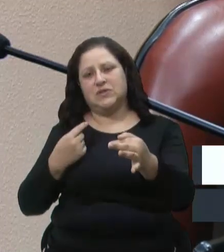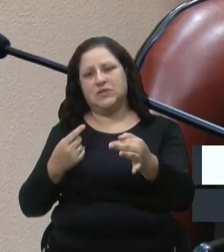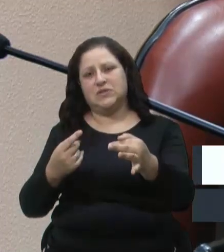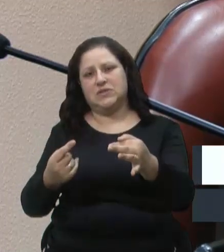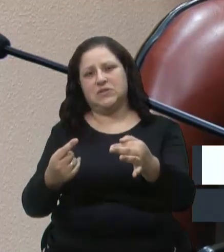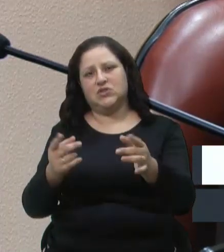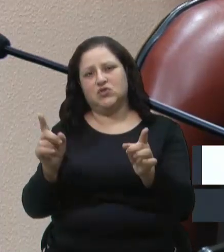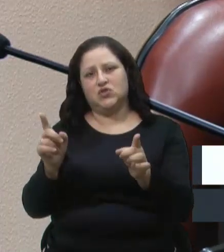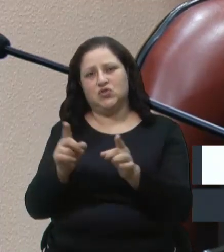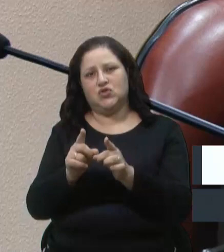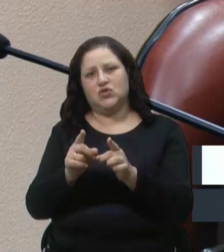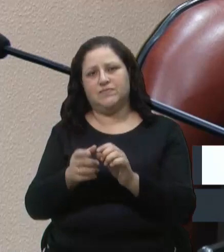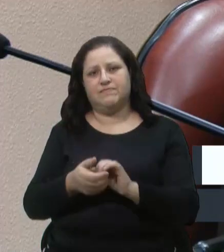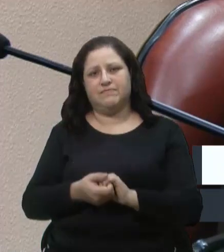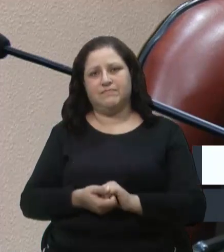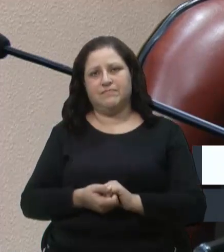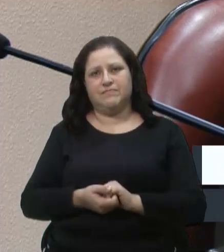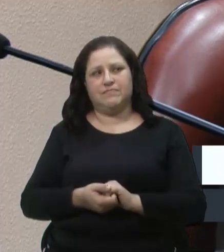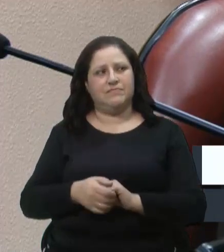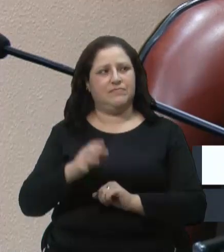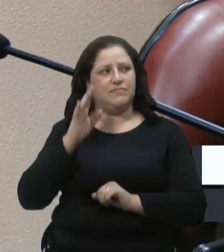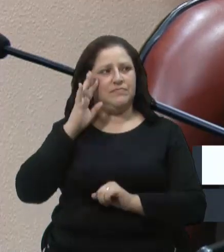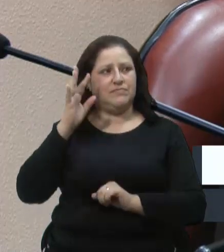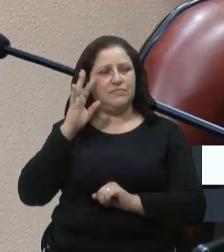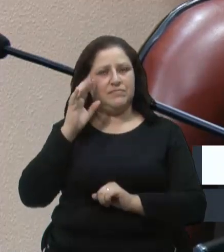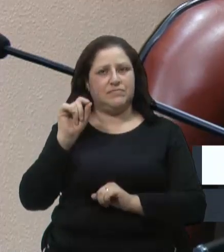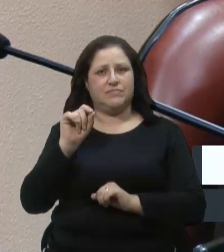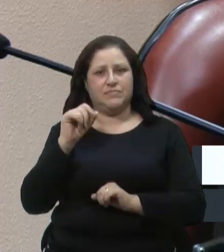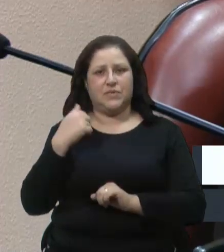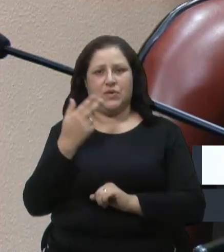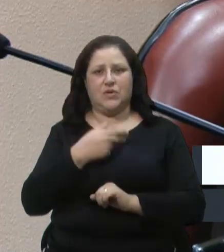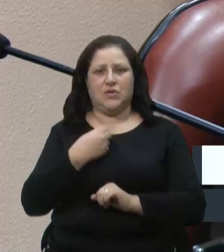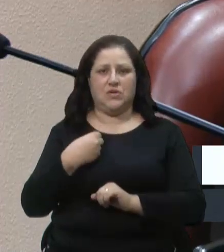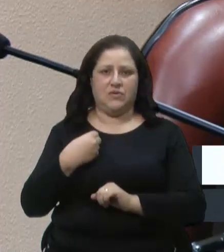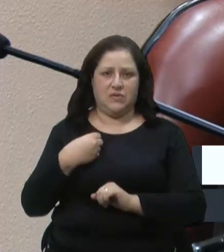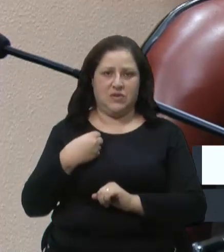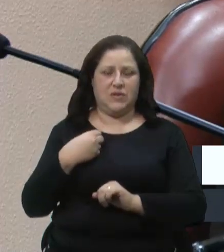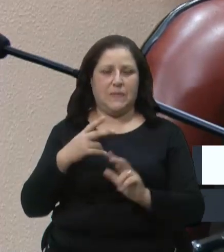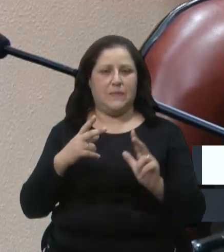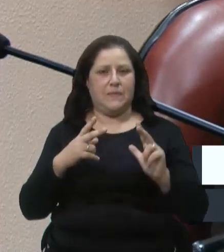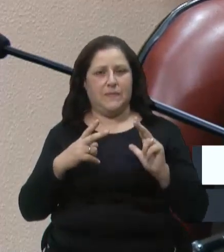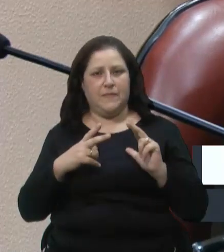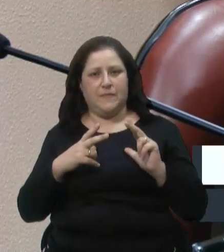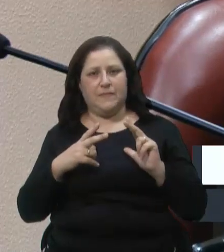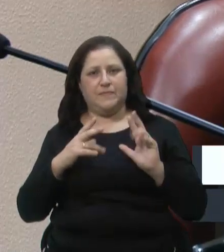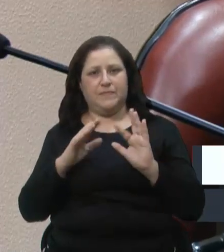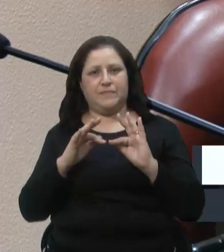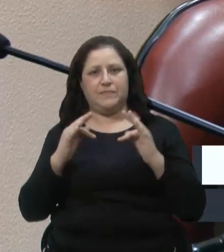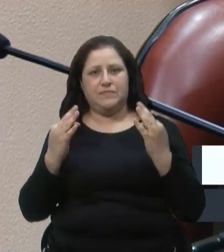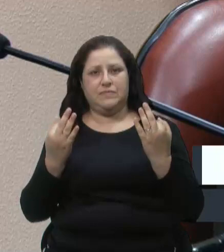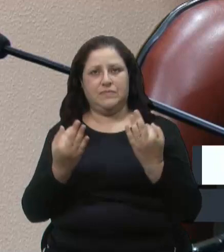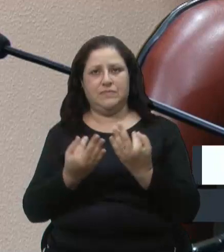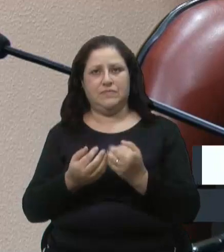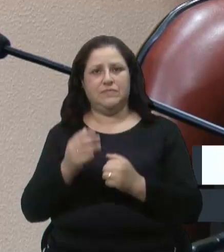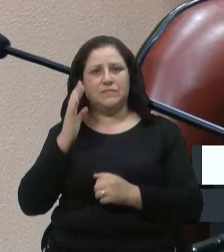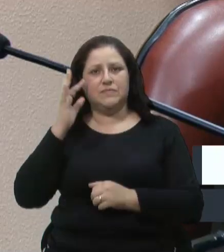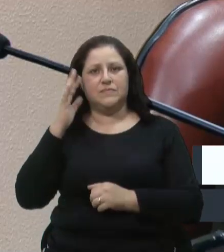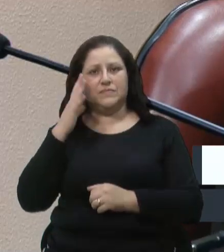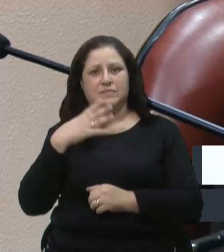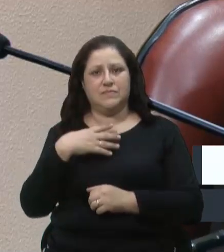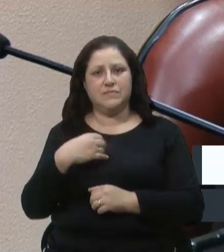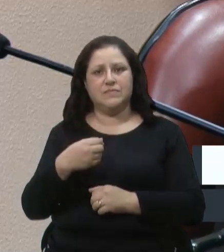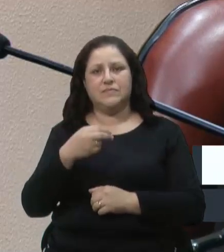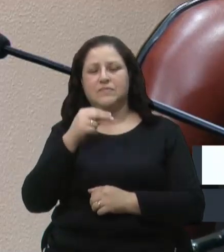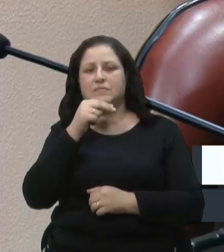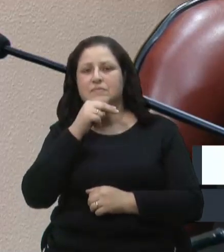muito reduzida. Imagina, vamos trazer para a nossa vida pessoal, familiar, imagina um filho, um